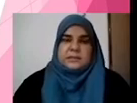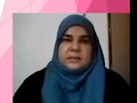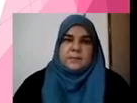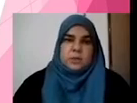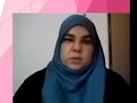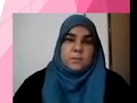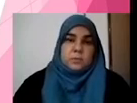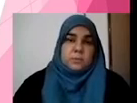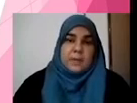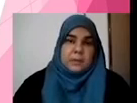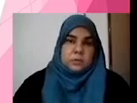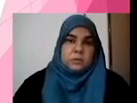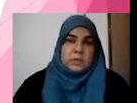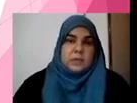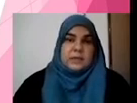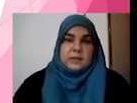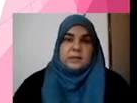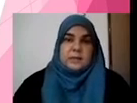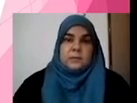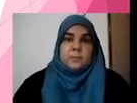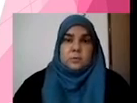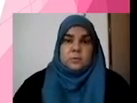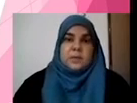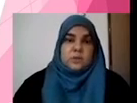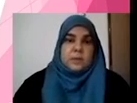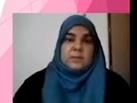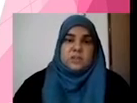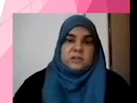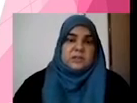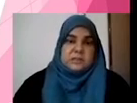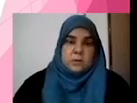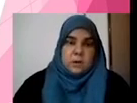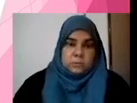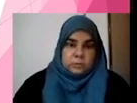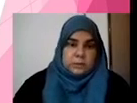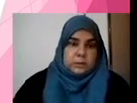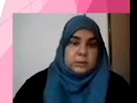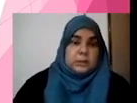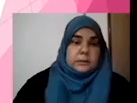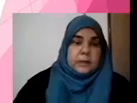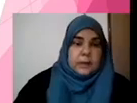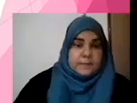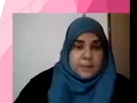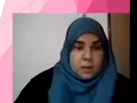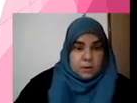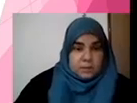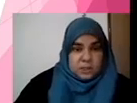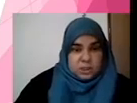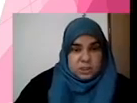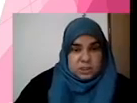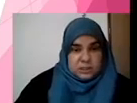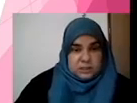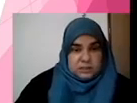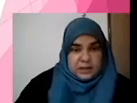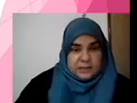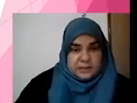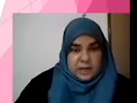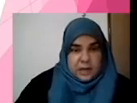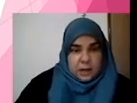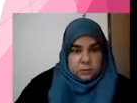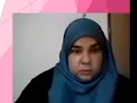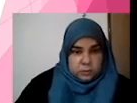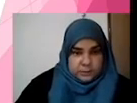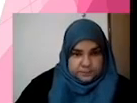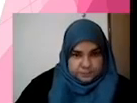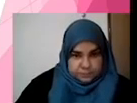está necessariamente no ponto médio. Quem tem que estar no ponto médio é a mediatriz, não a altura, tá? Como que a gente traça